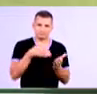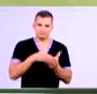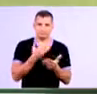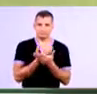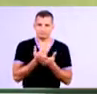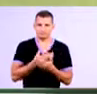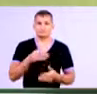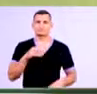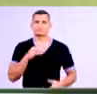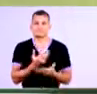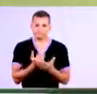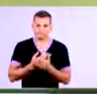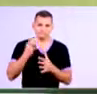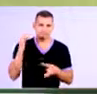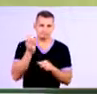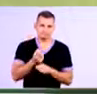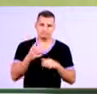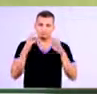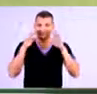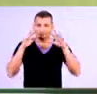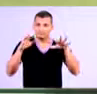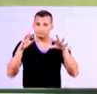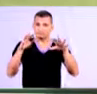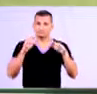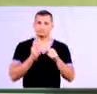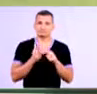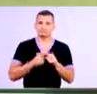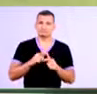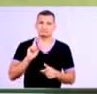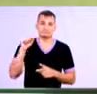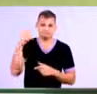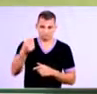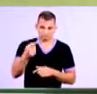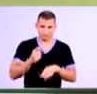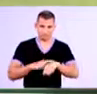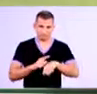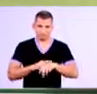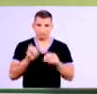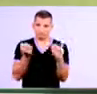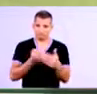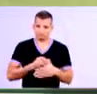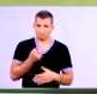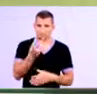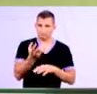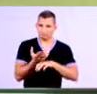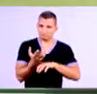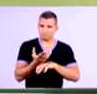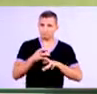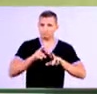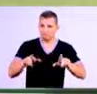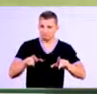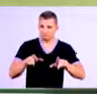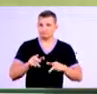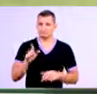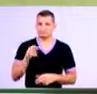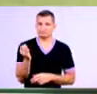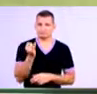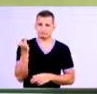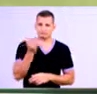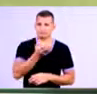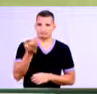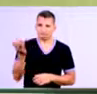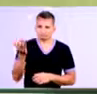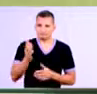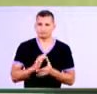revisão. Prestem bastante atenção, porque no próximo tempo vai ter prova de duas disciplinas diferentes e é importante que